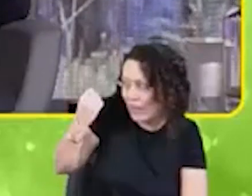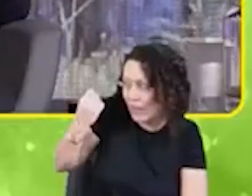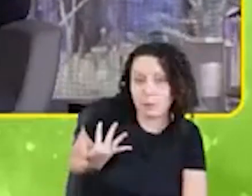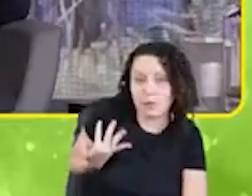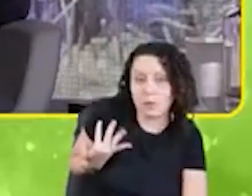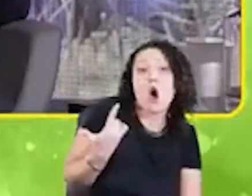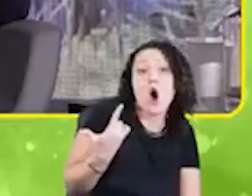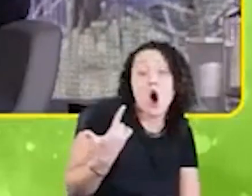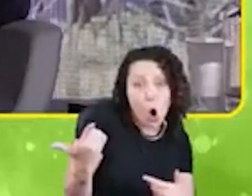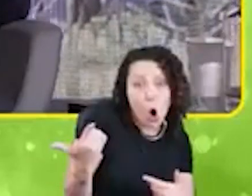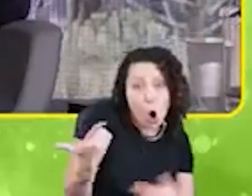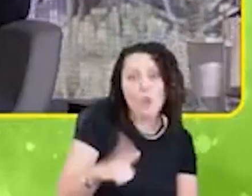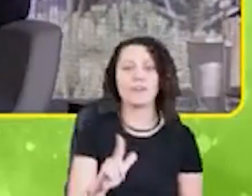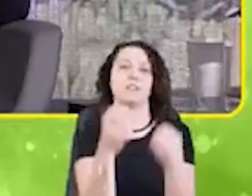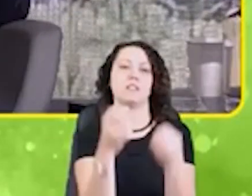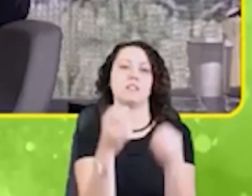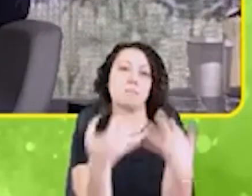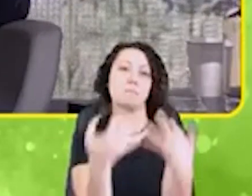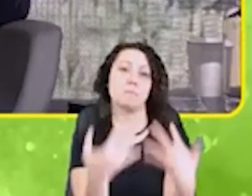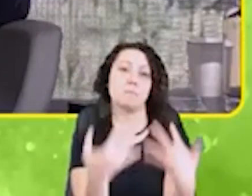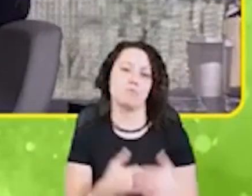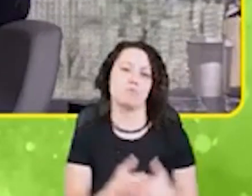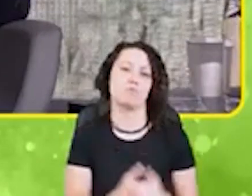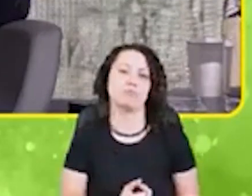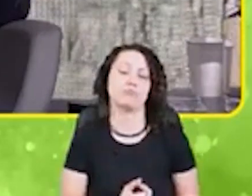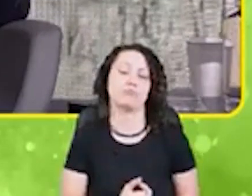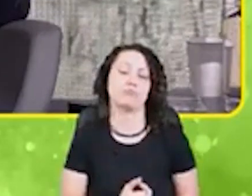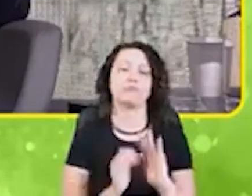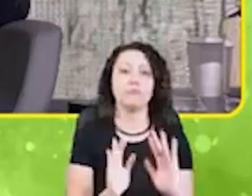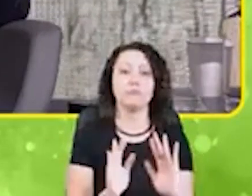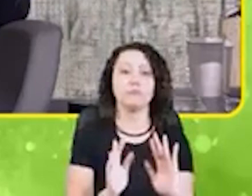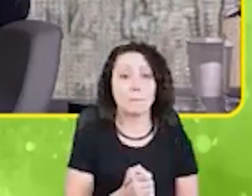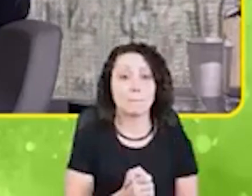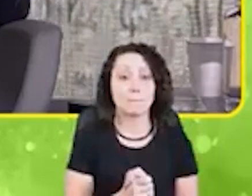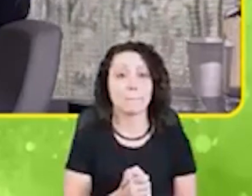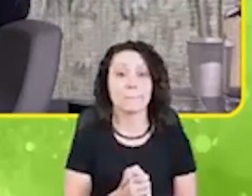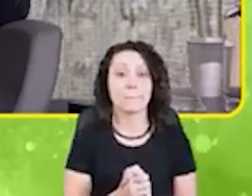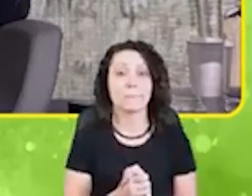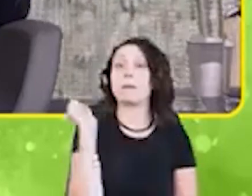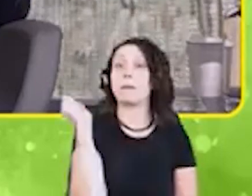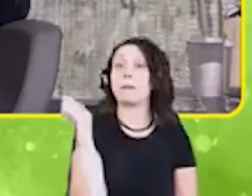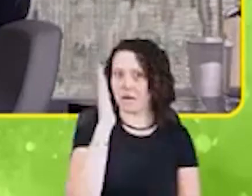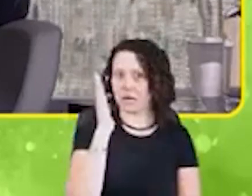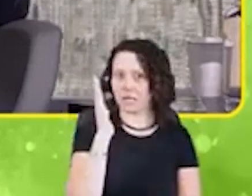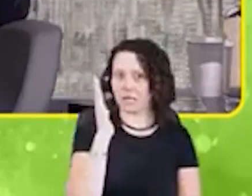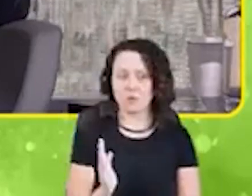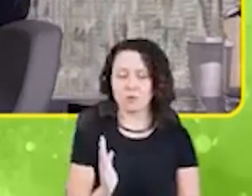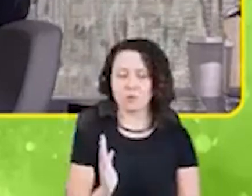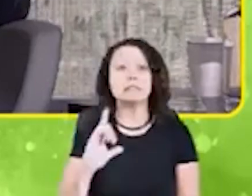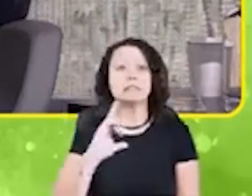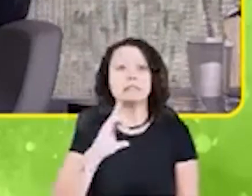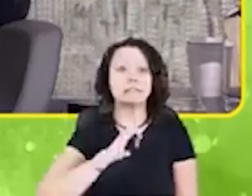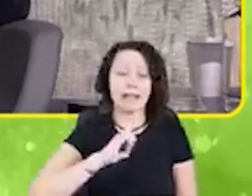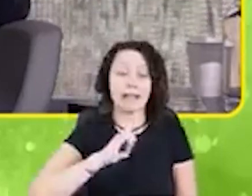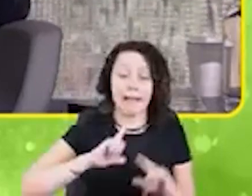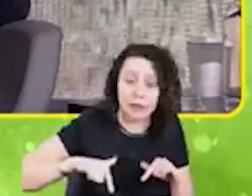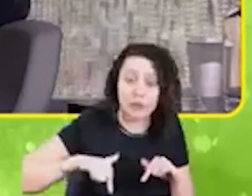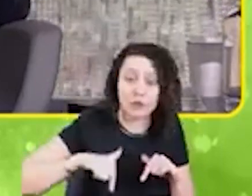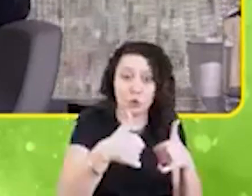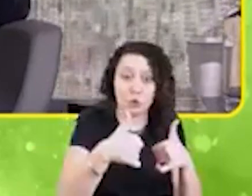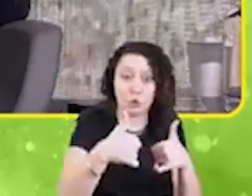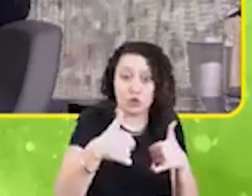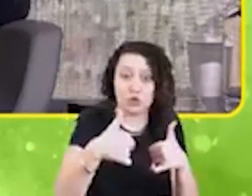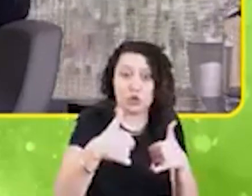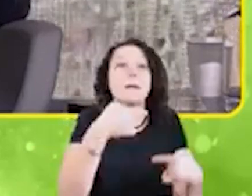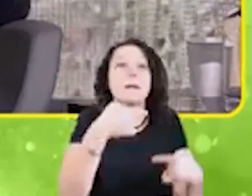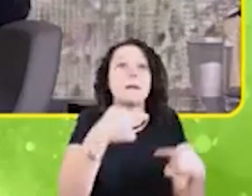o Brasil mantém a sua postura política EA defesa diplomática do princípio